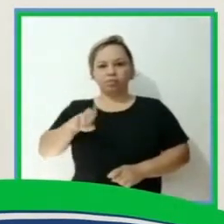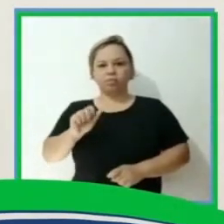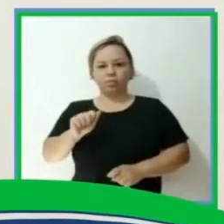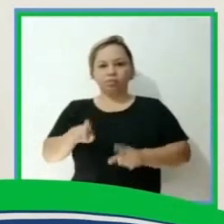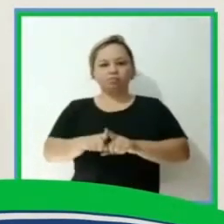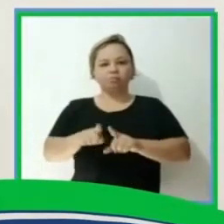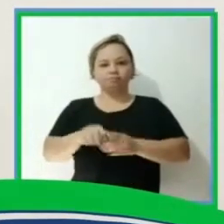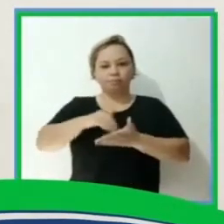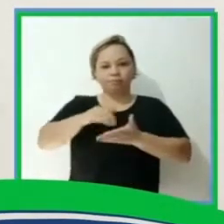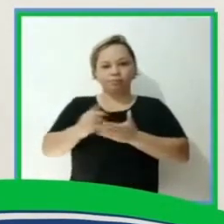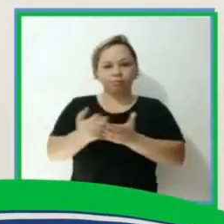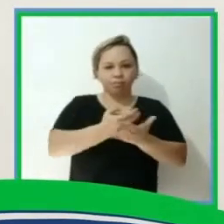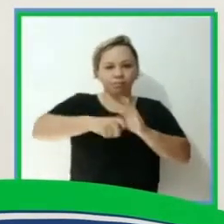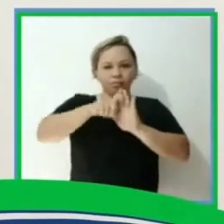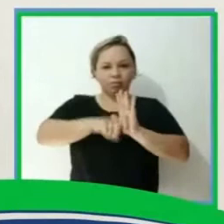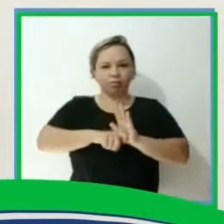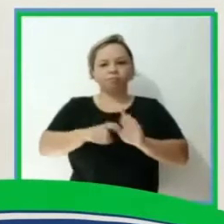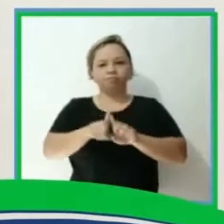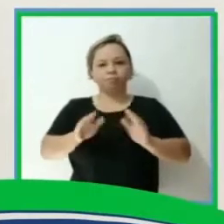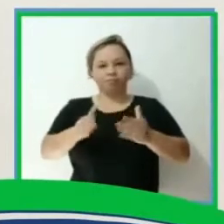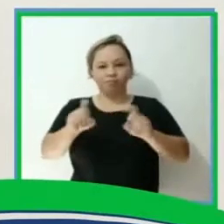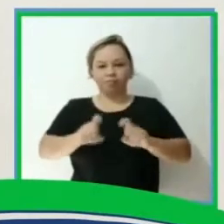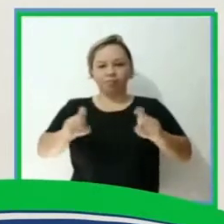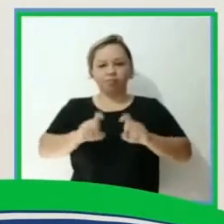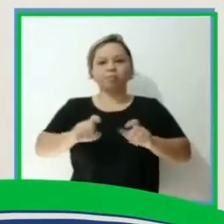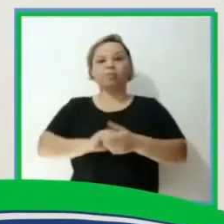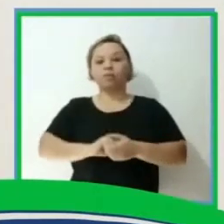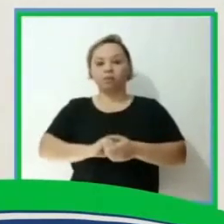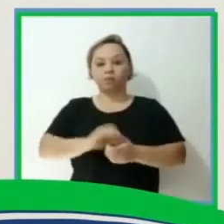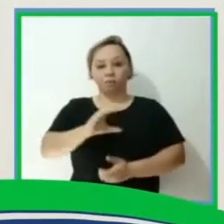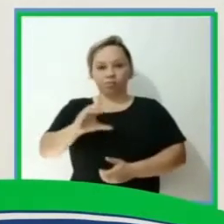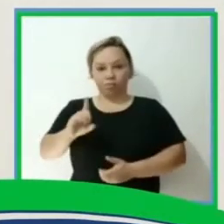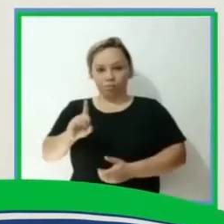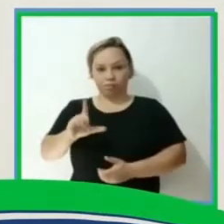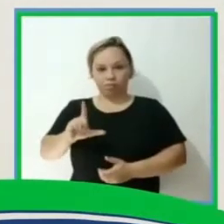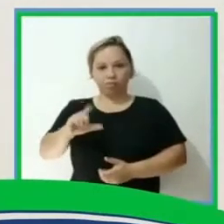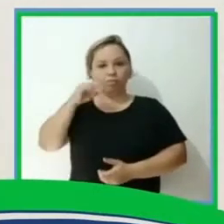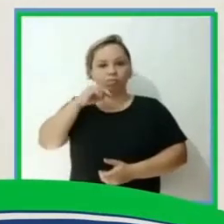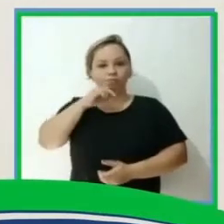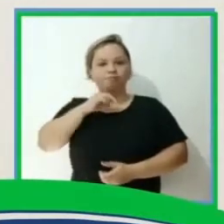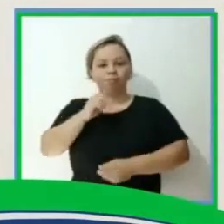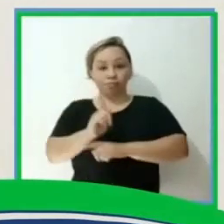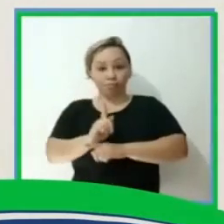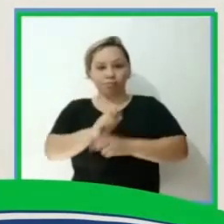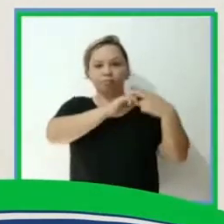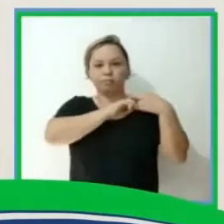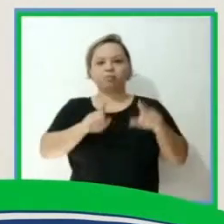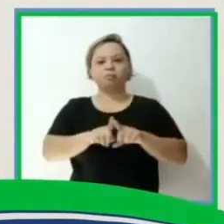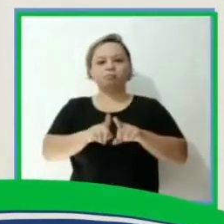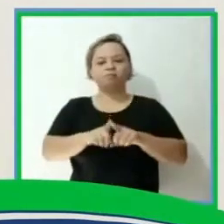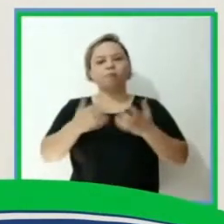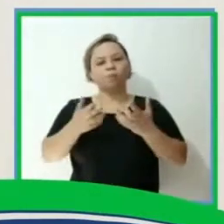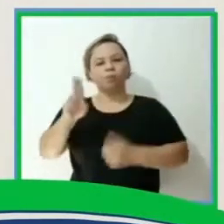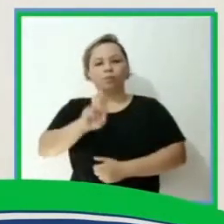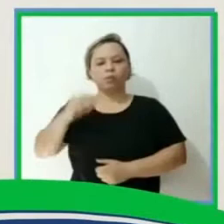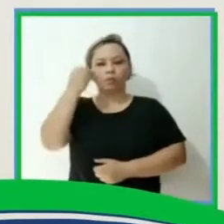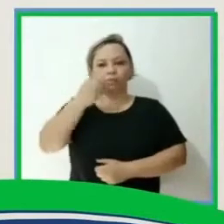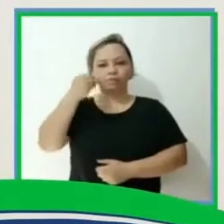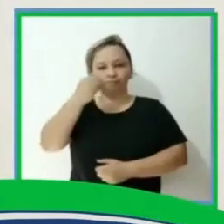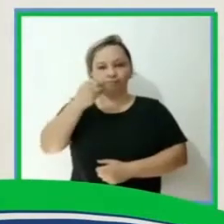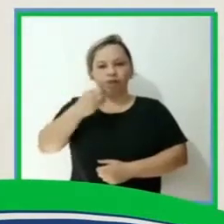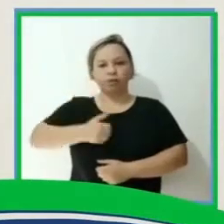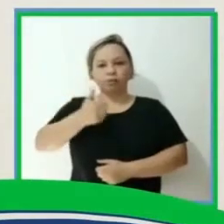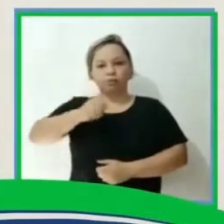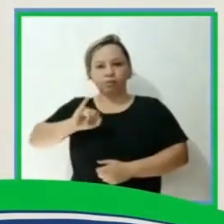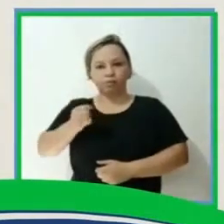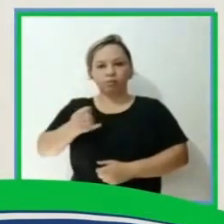da Secretaria de Tributação, Data Norte. E FCDLRN e CDL Natal também já passei pela gestão. Eu quero usar essa experiência